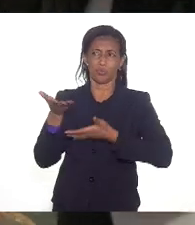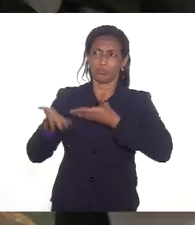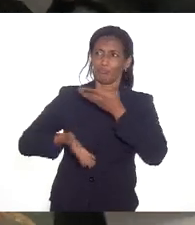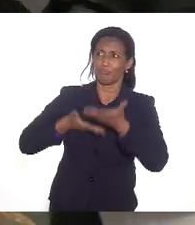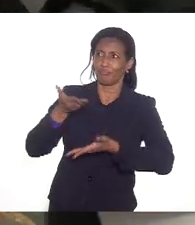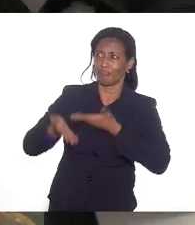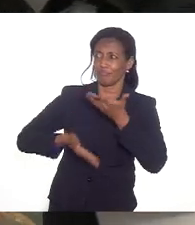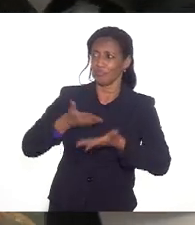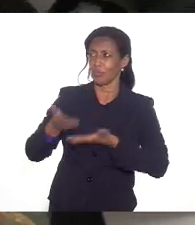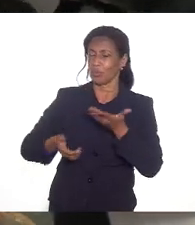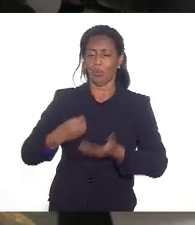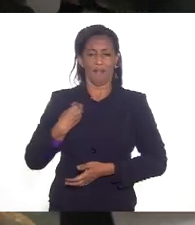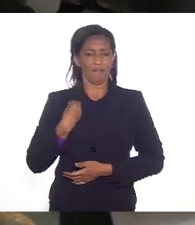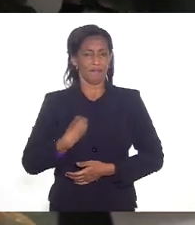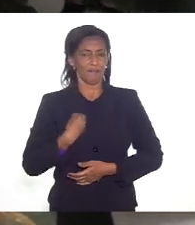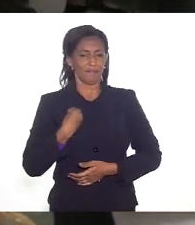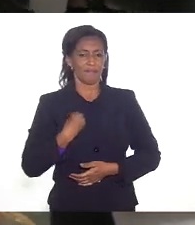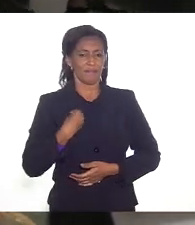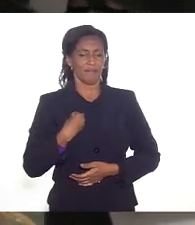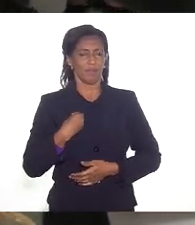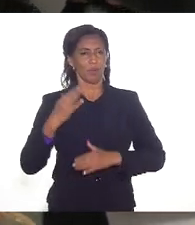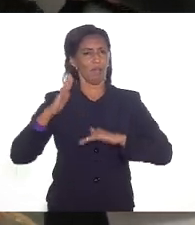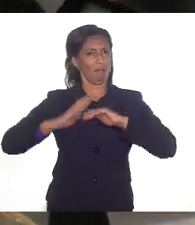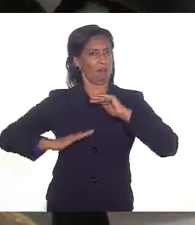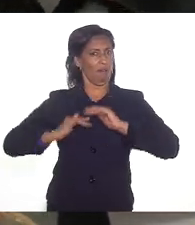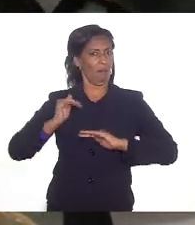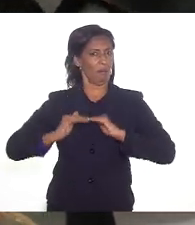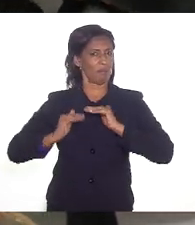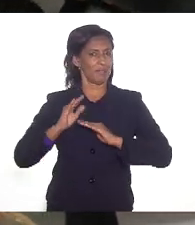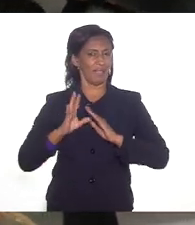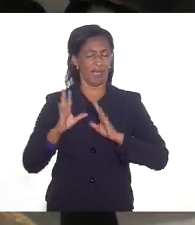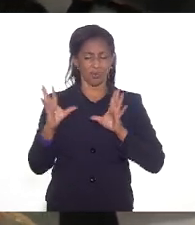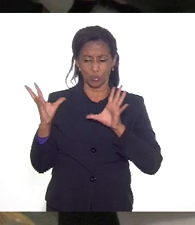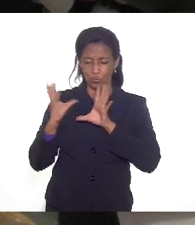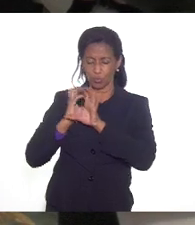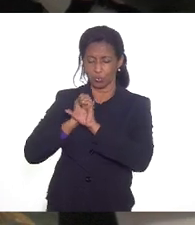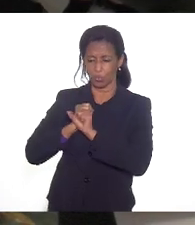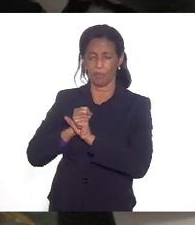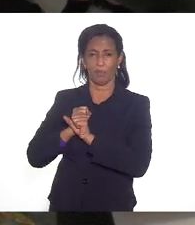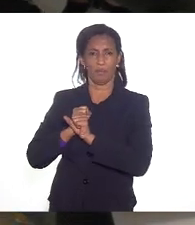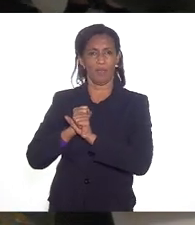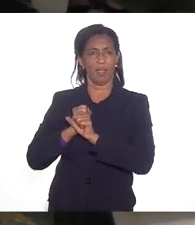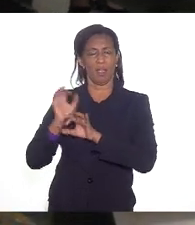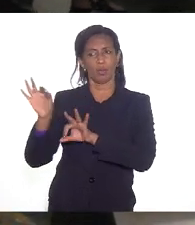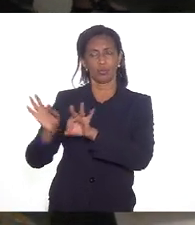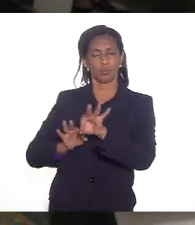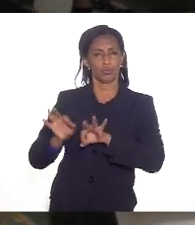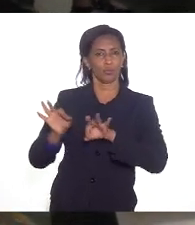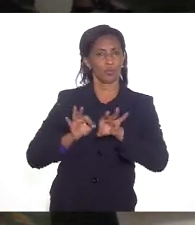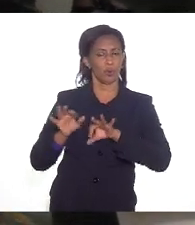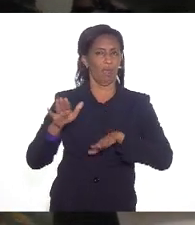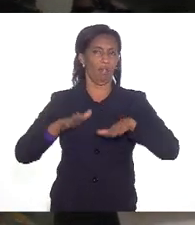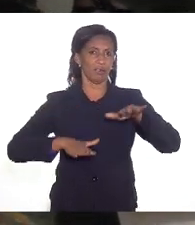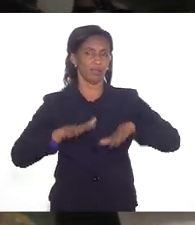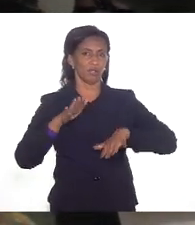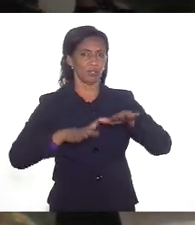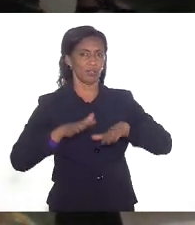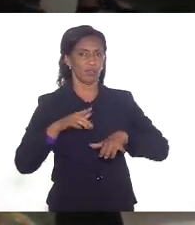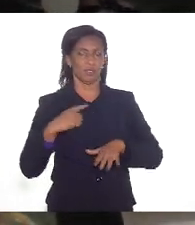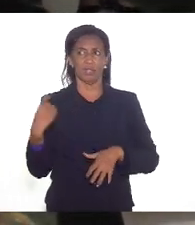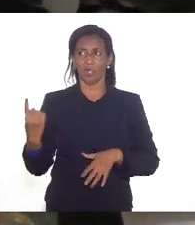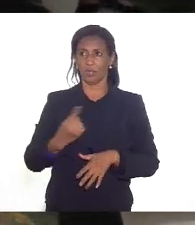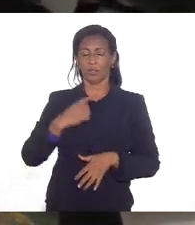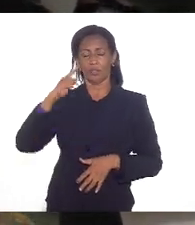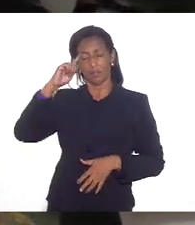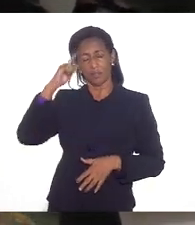dedicação só neste idade só capacidade de aglutinar as aos projetos Às vezes a